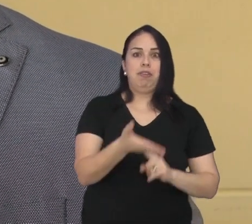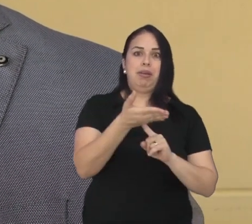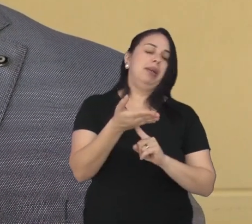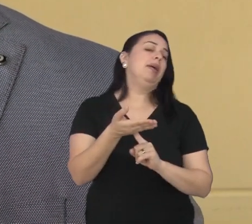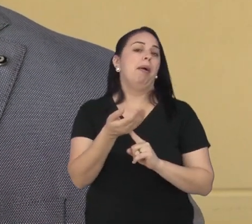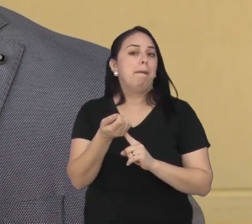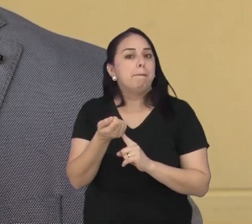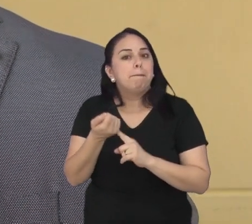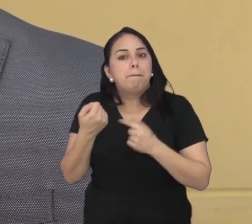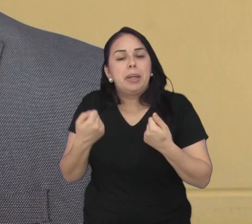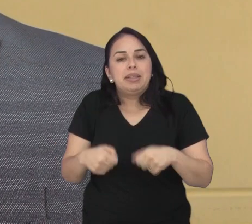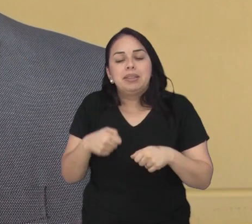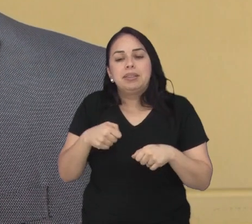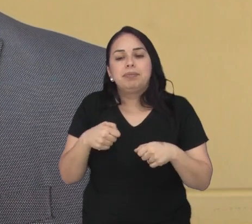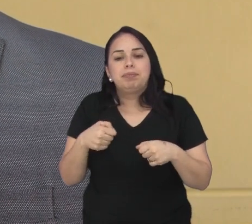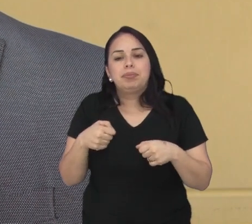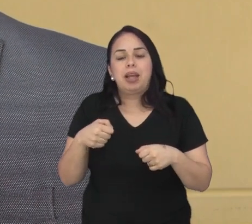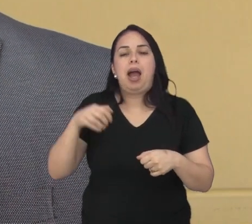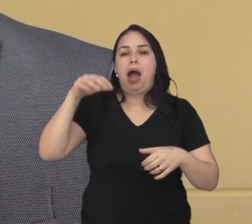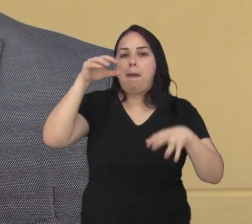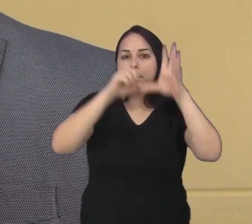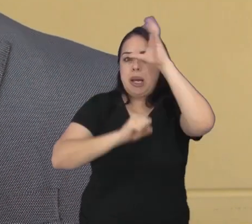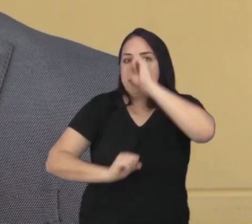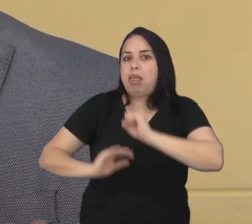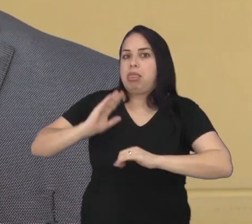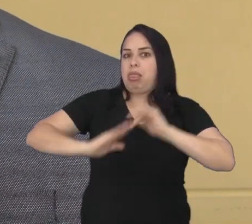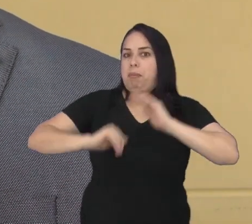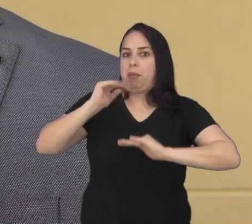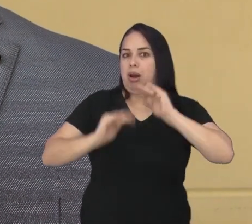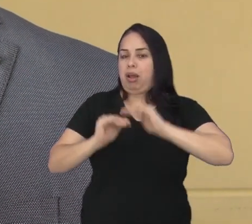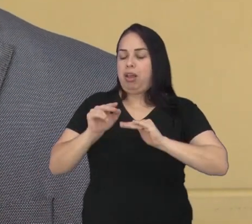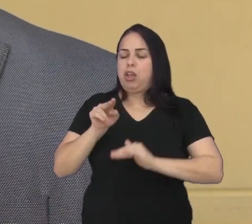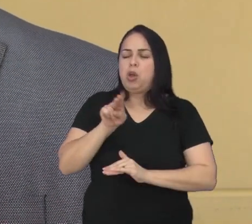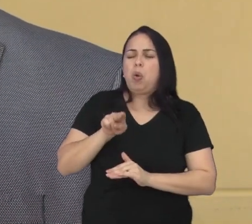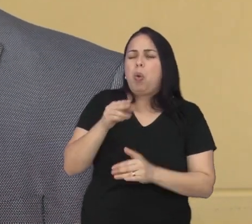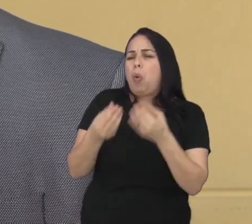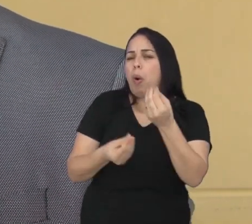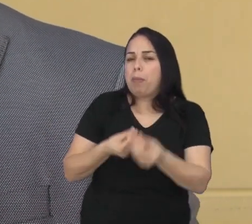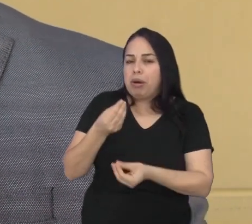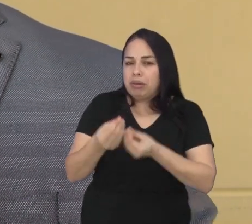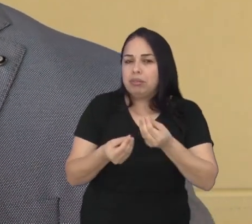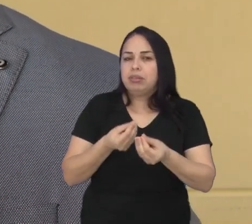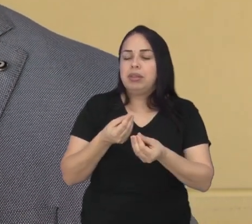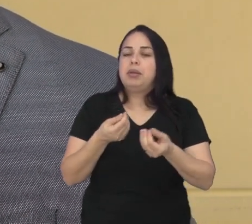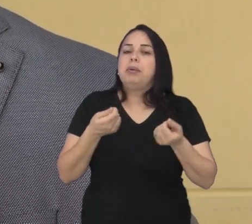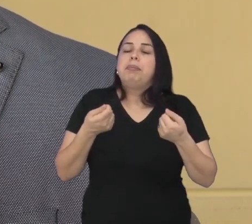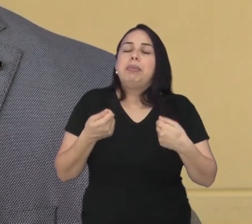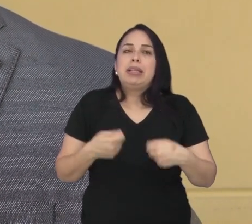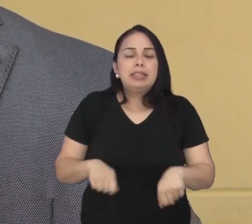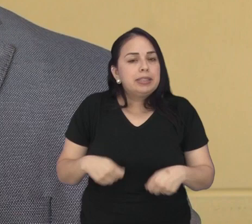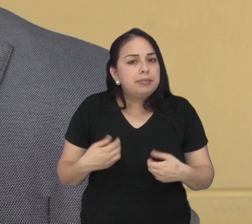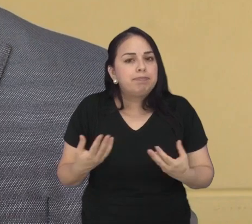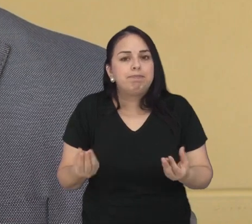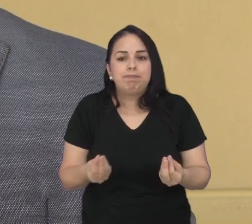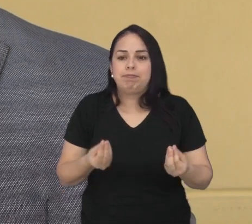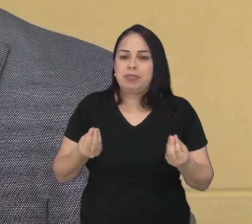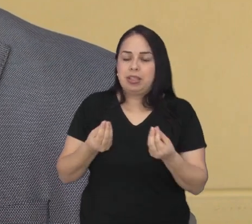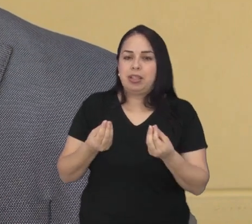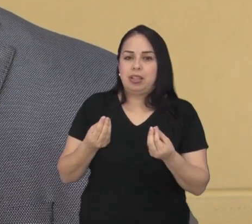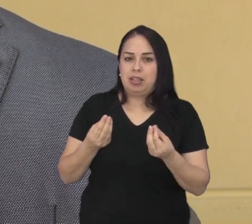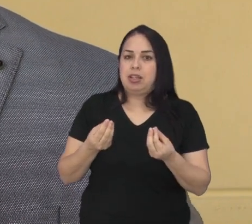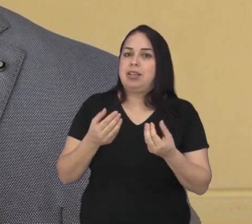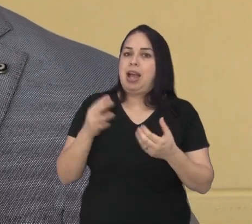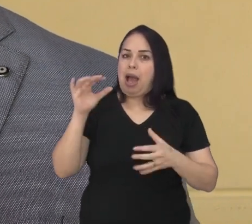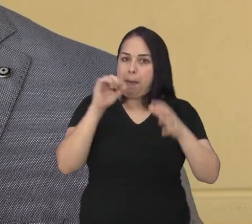nova, nós precisamos nos aprimorar e aprender sobre o uso dela. Isso tudo tem que ser